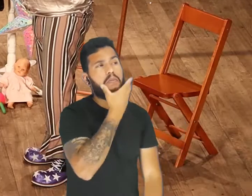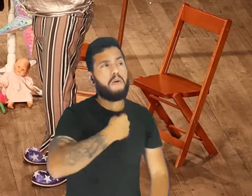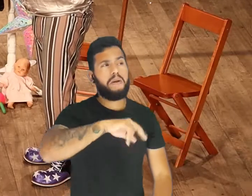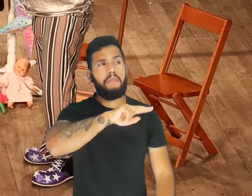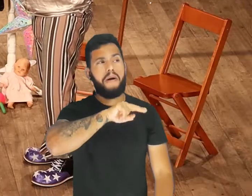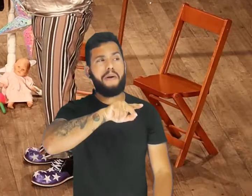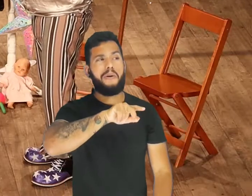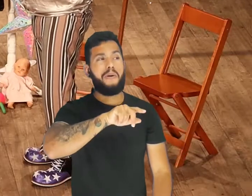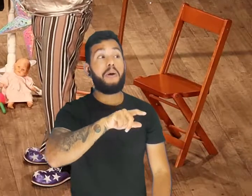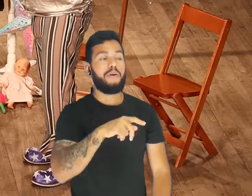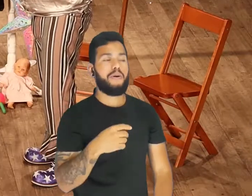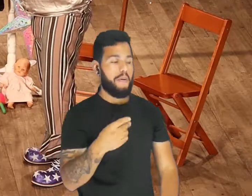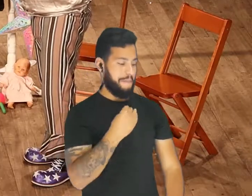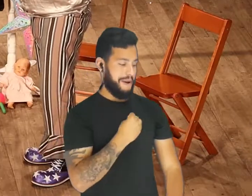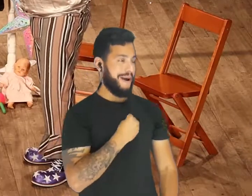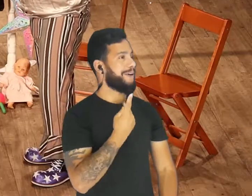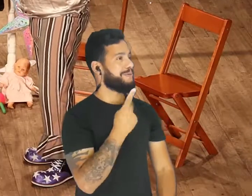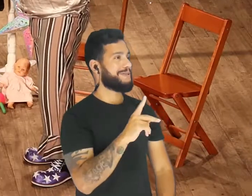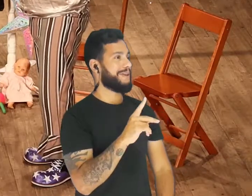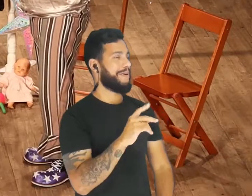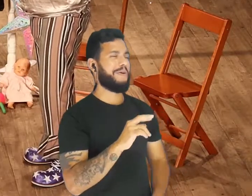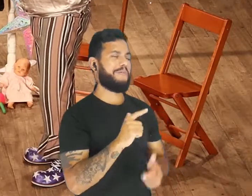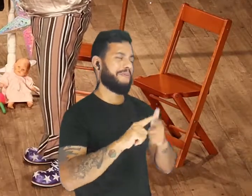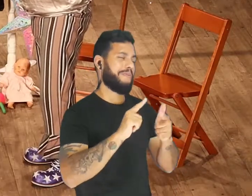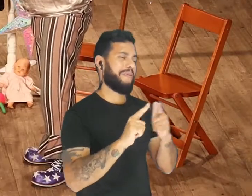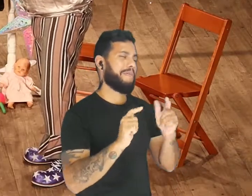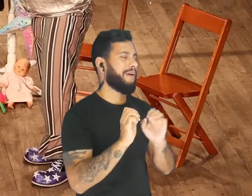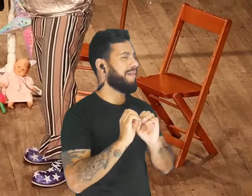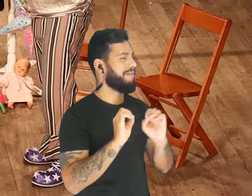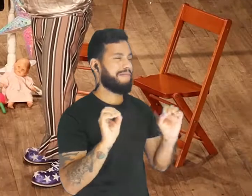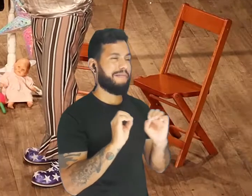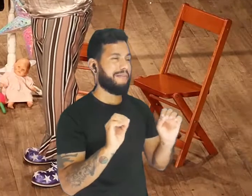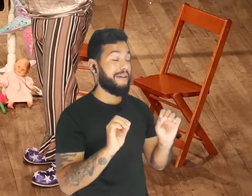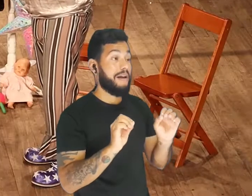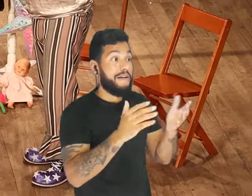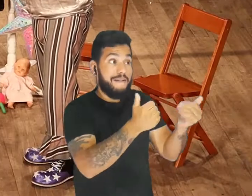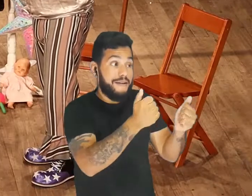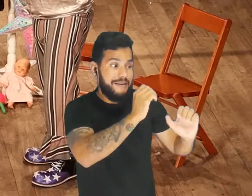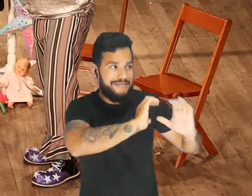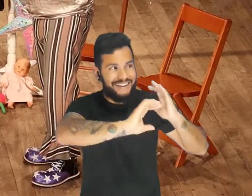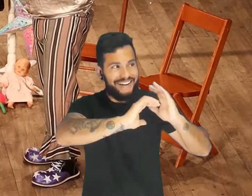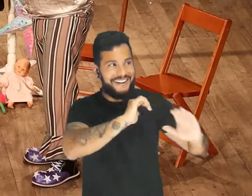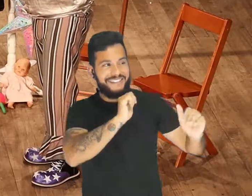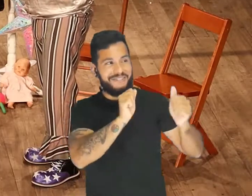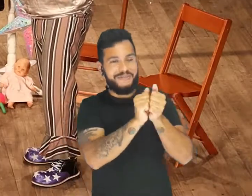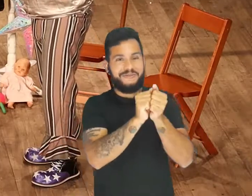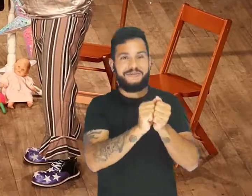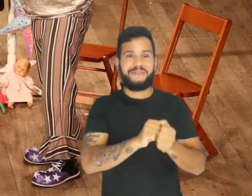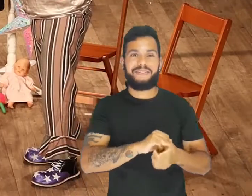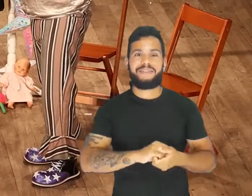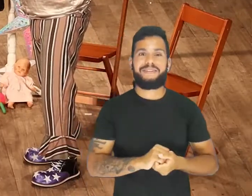pequei. Pecou? Pequei. Não se preocupe, meu irmão. O seu pecado não é um